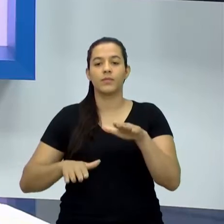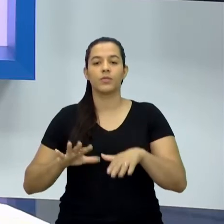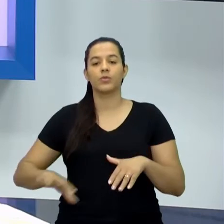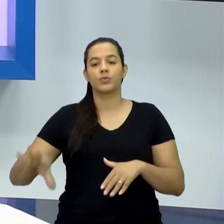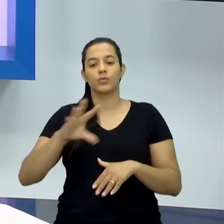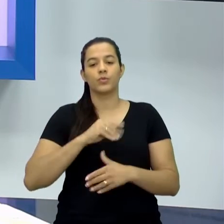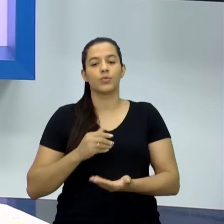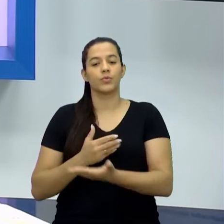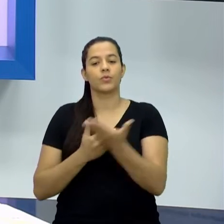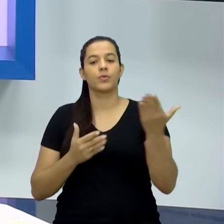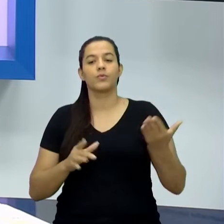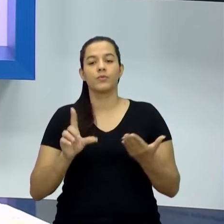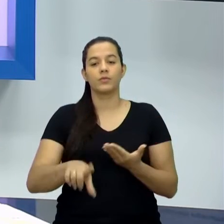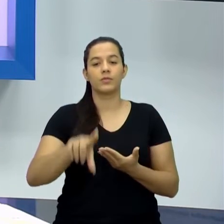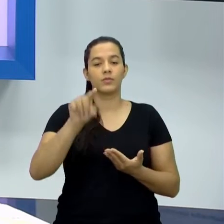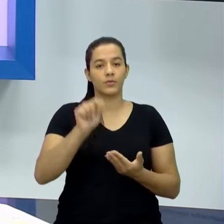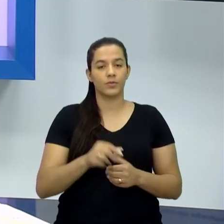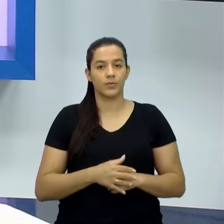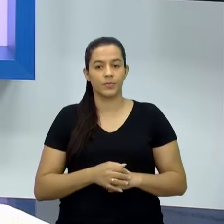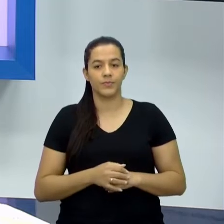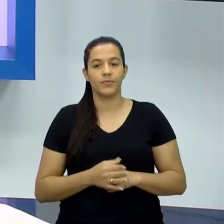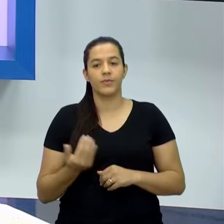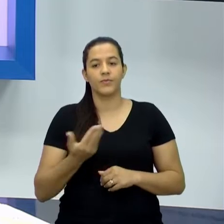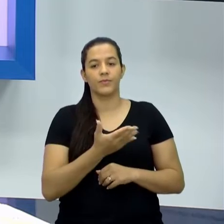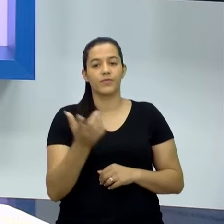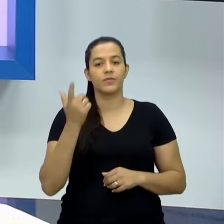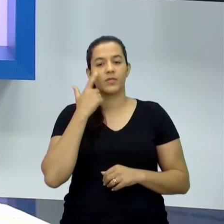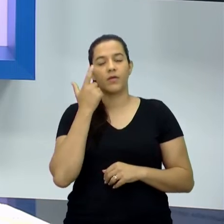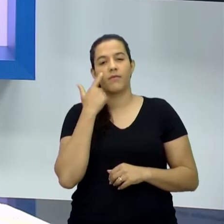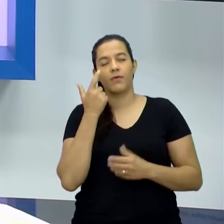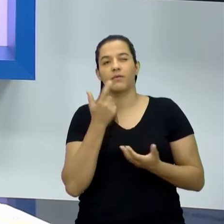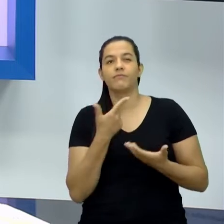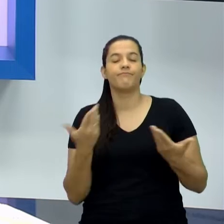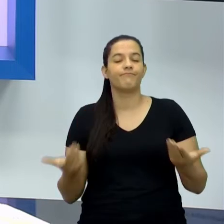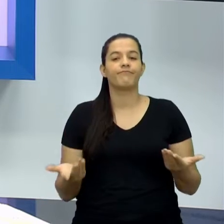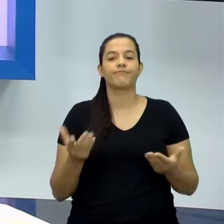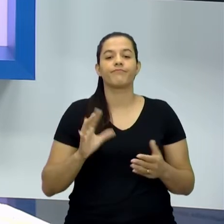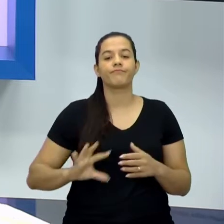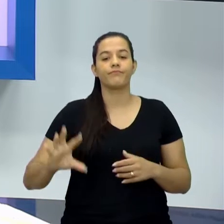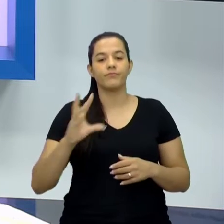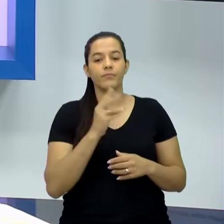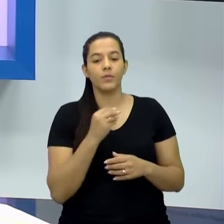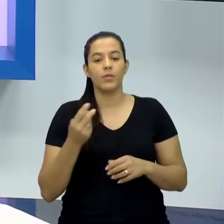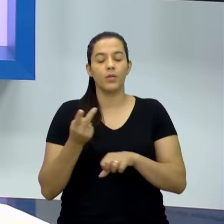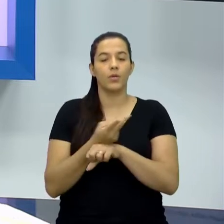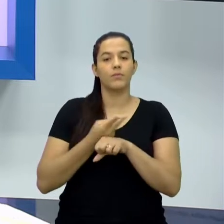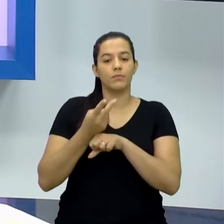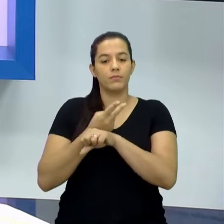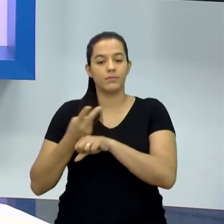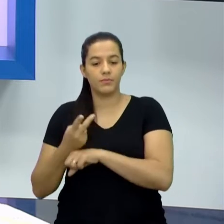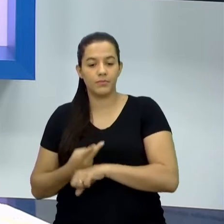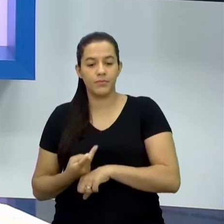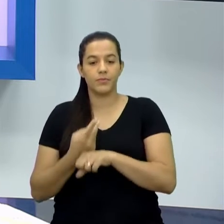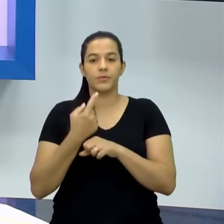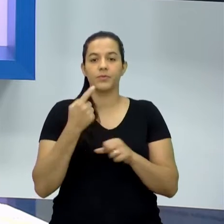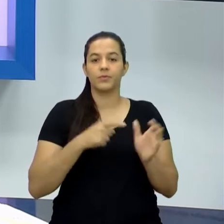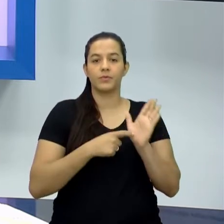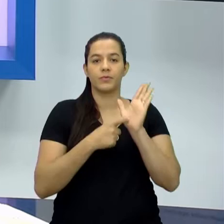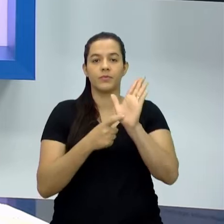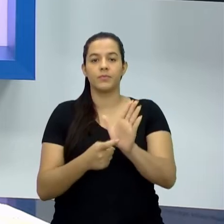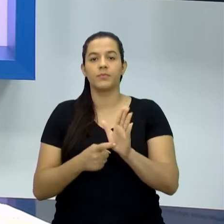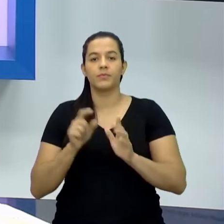midiático que você escolheu, você vê a busca quando se mostra,